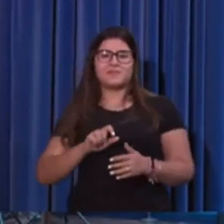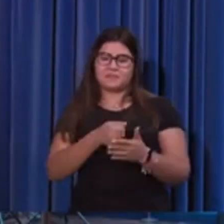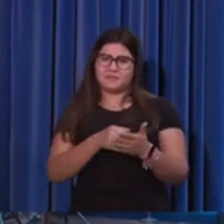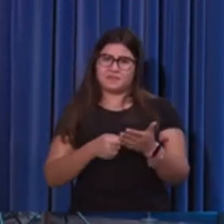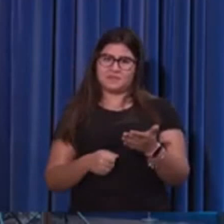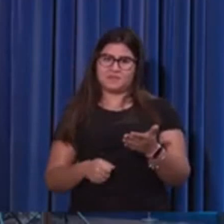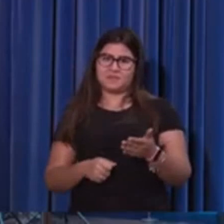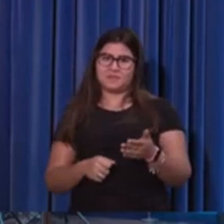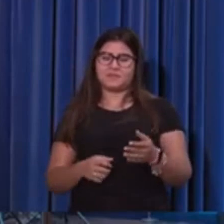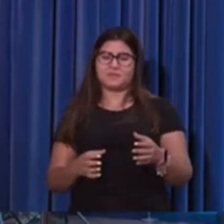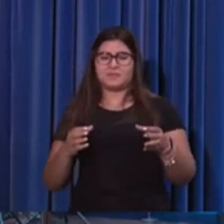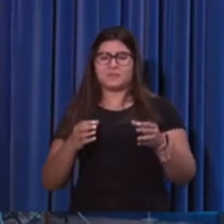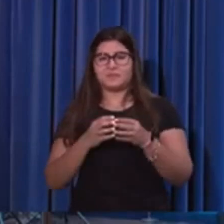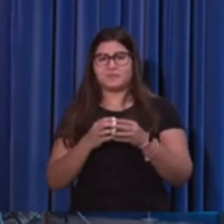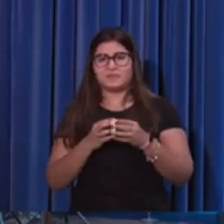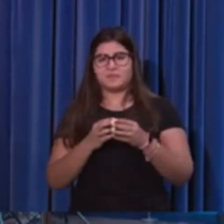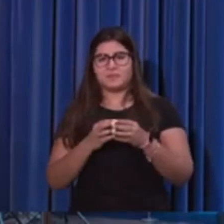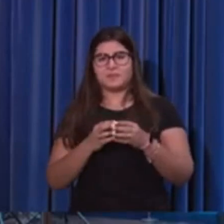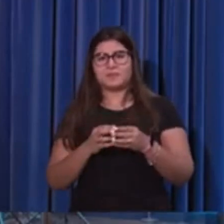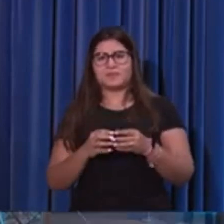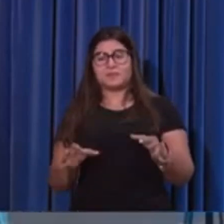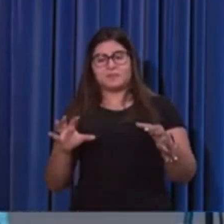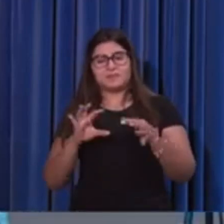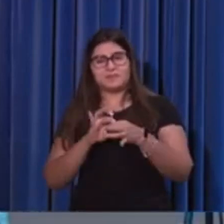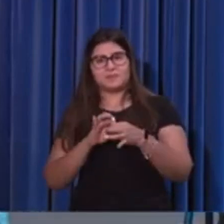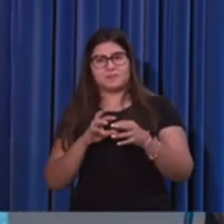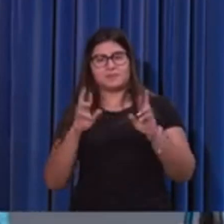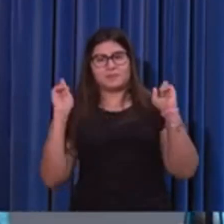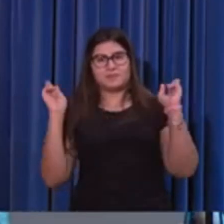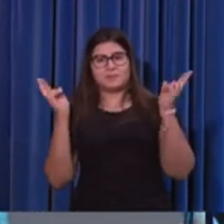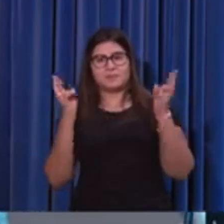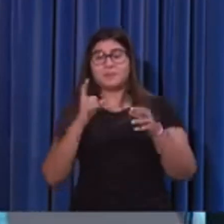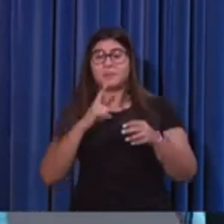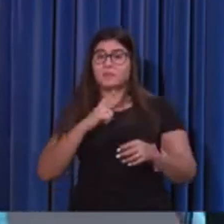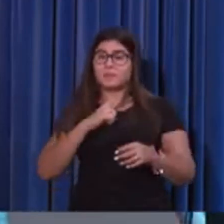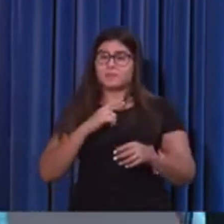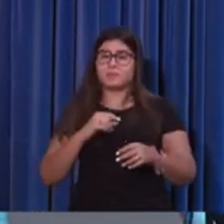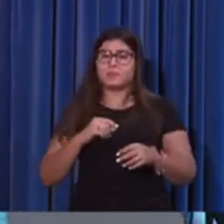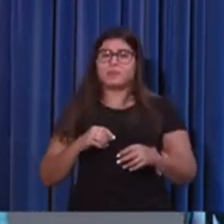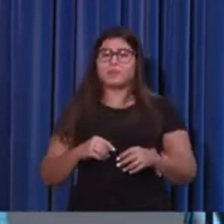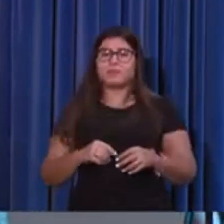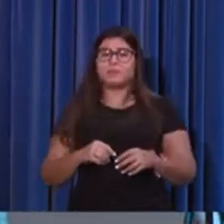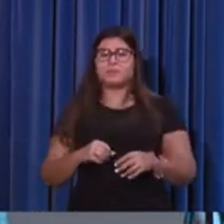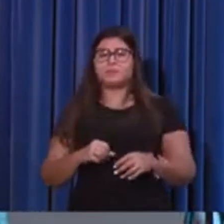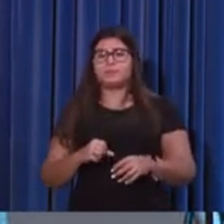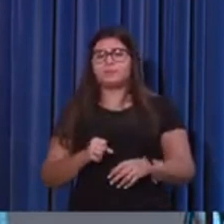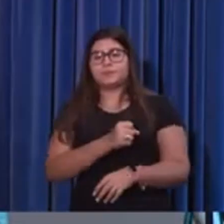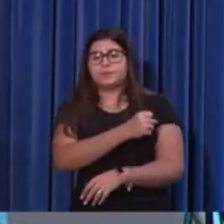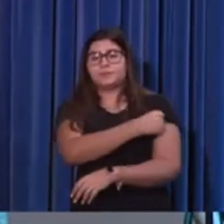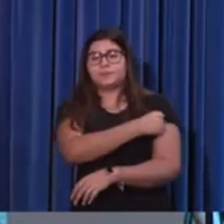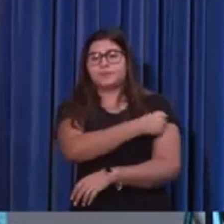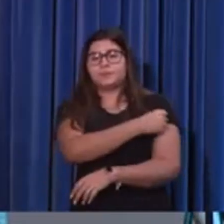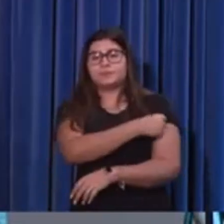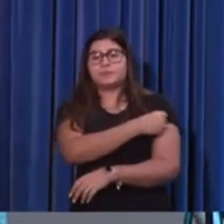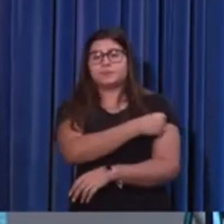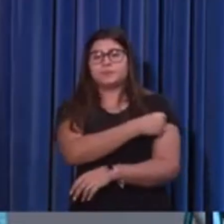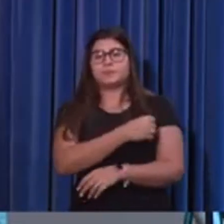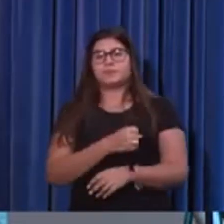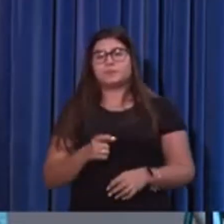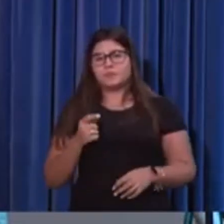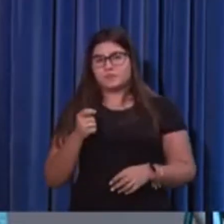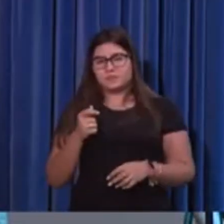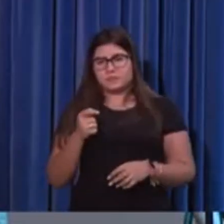da reunião. Por que a necessidade de inscrição, não é? Nós temos um número limitado, apesar desse auditório